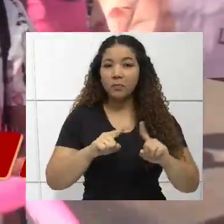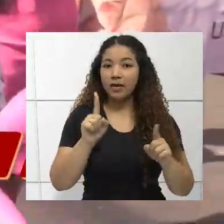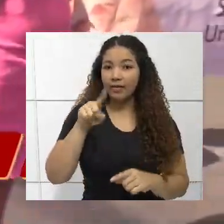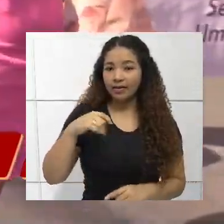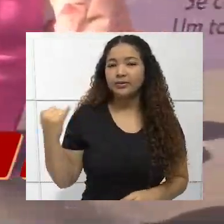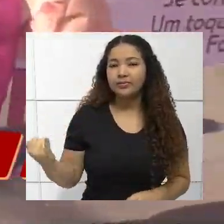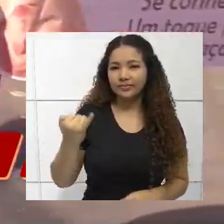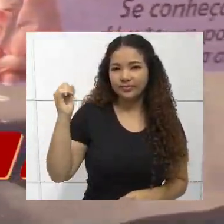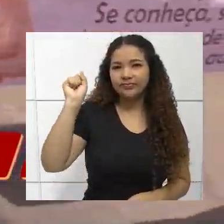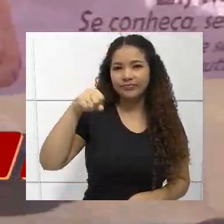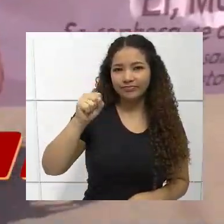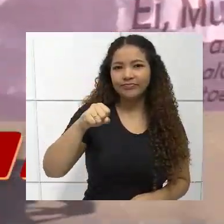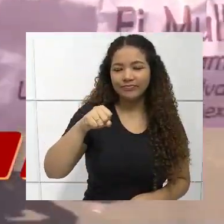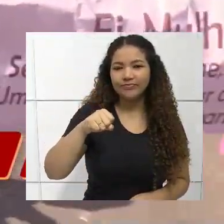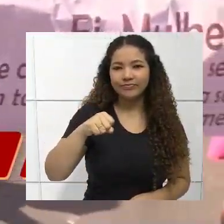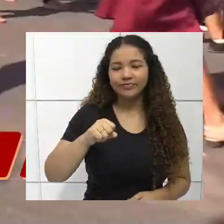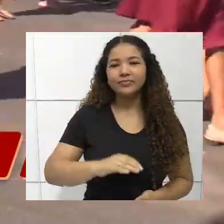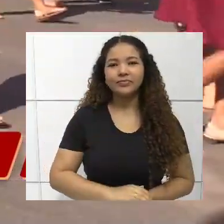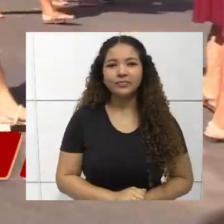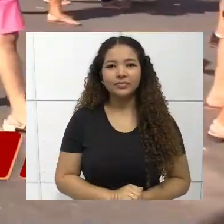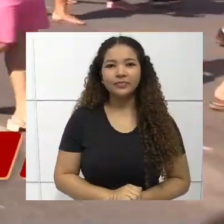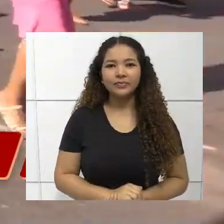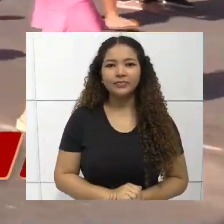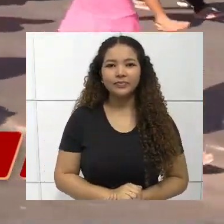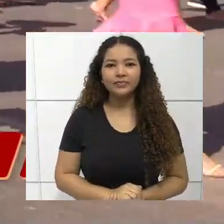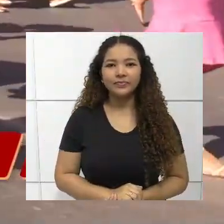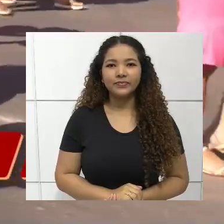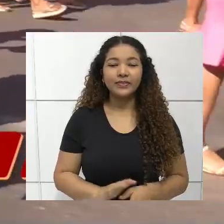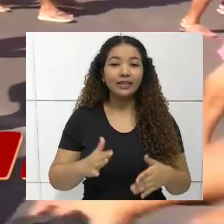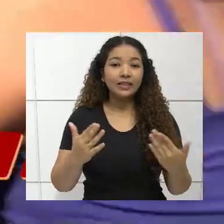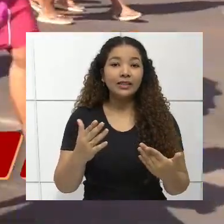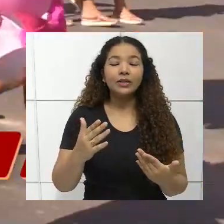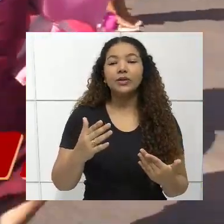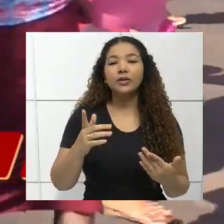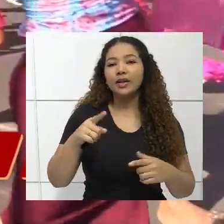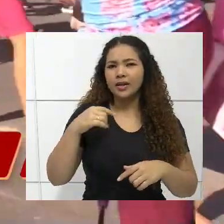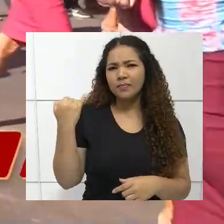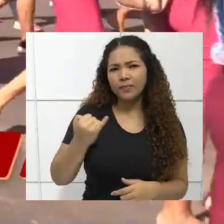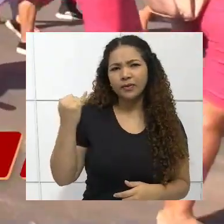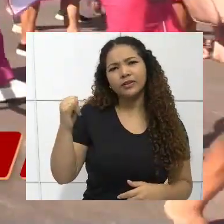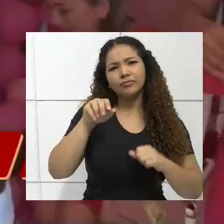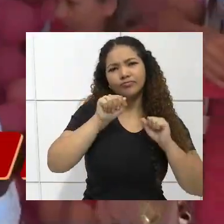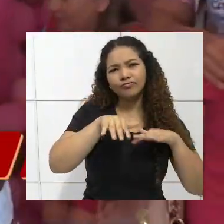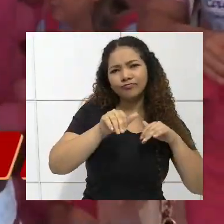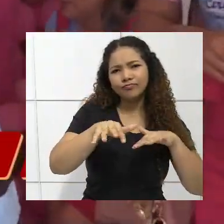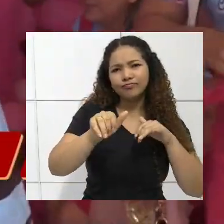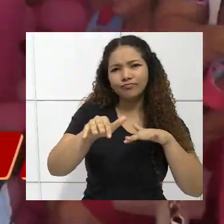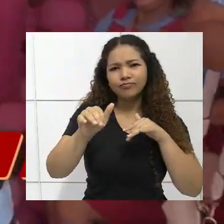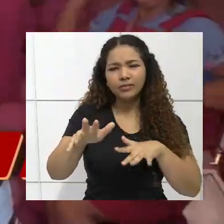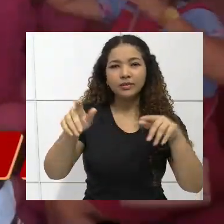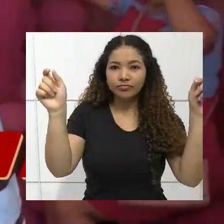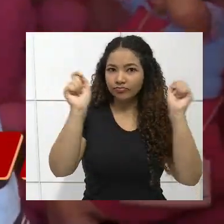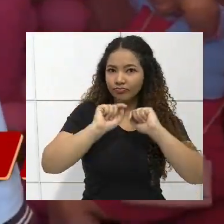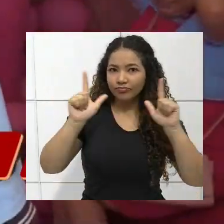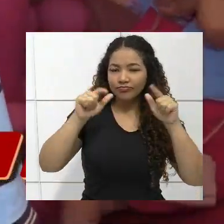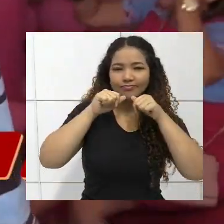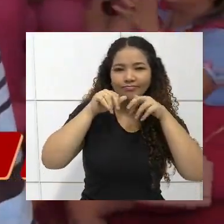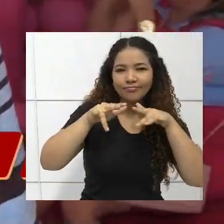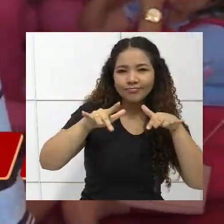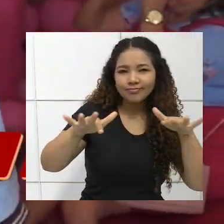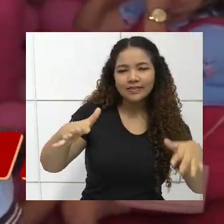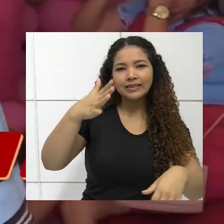lugares. Mas a Igreja Evangélica Assembleia de Deus, a mulherada, fizemos essa caminhada aí advertindo e com